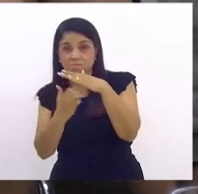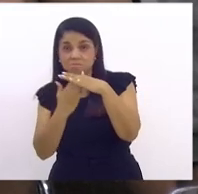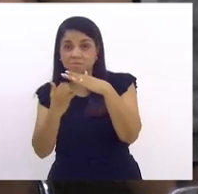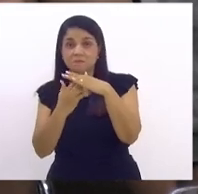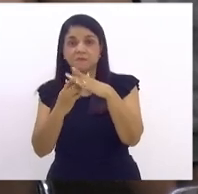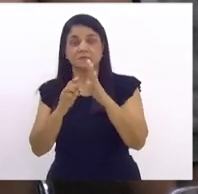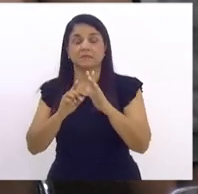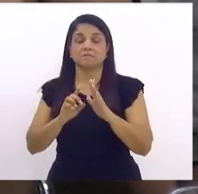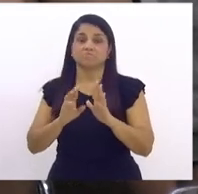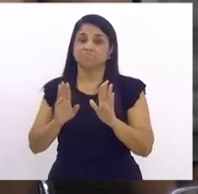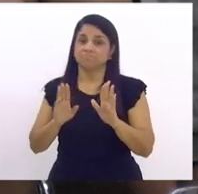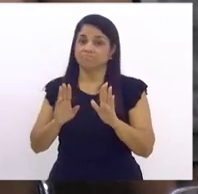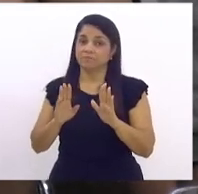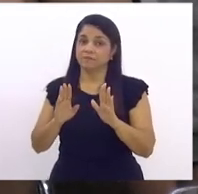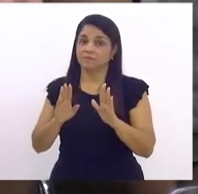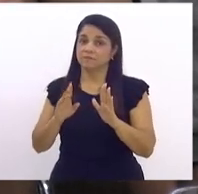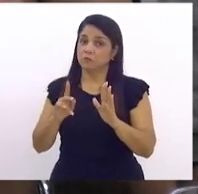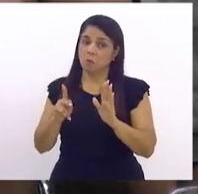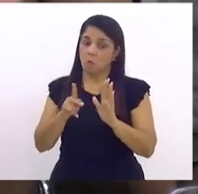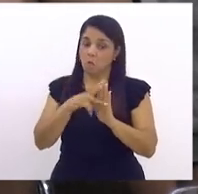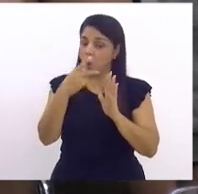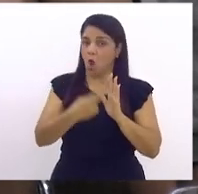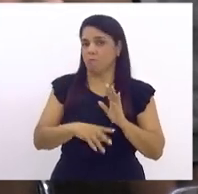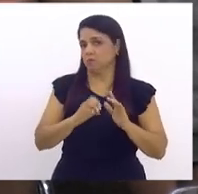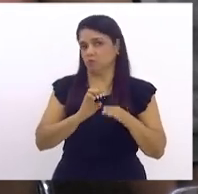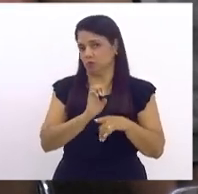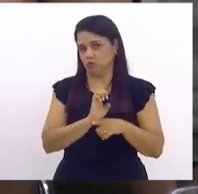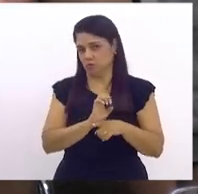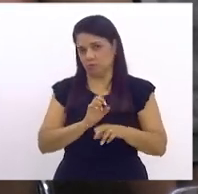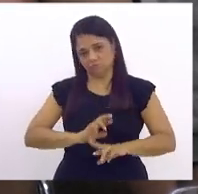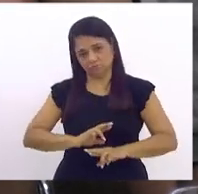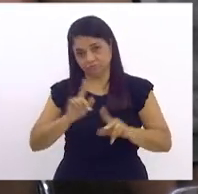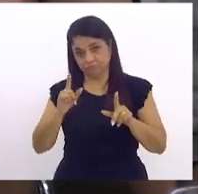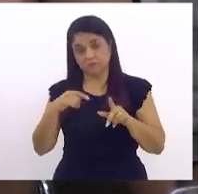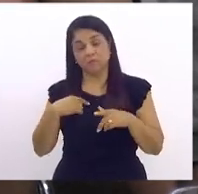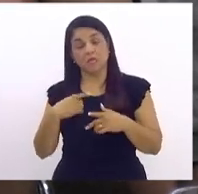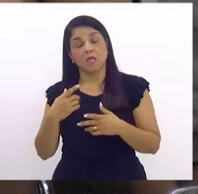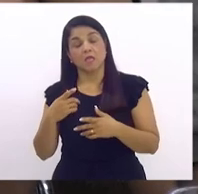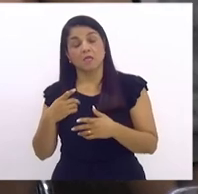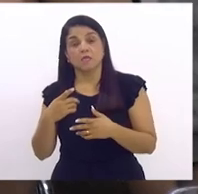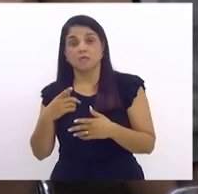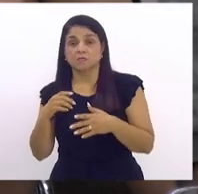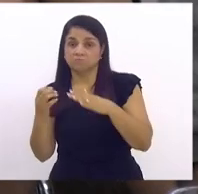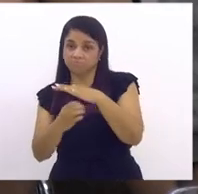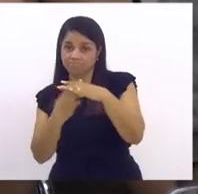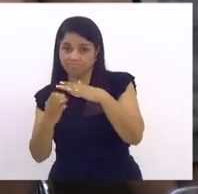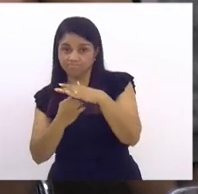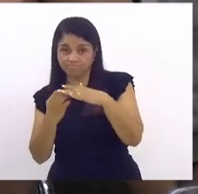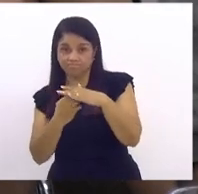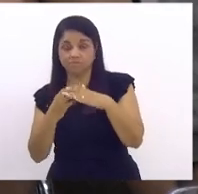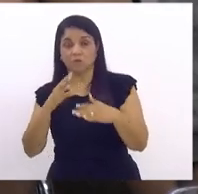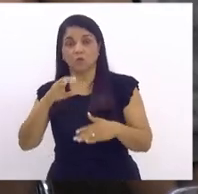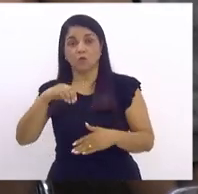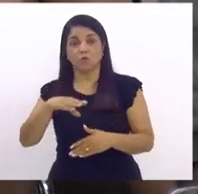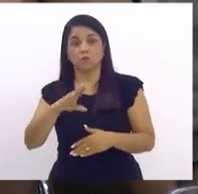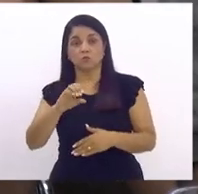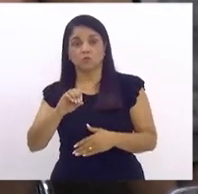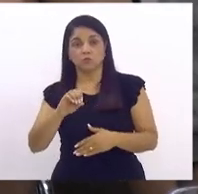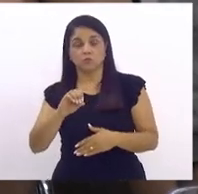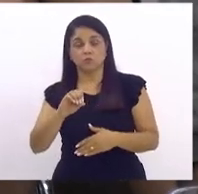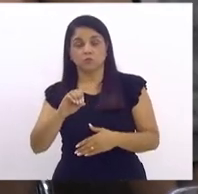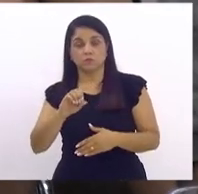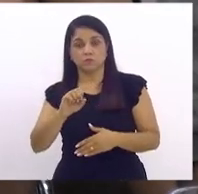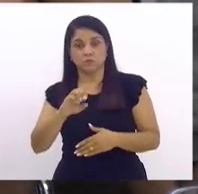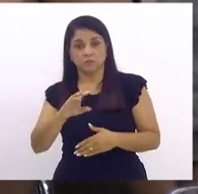nem sempre é do Estado. Tem concessionárias que são municipais. Bom, de outro